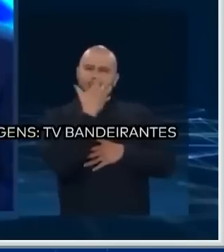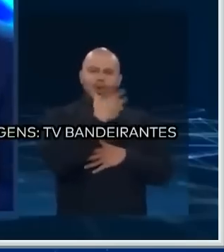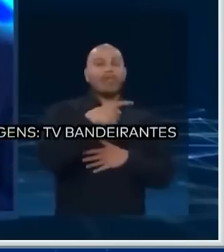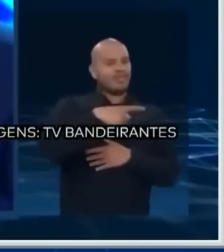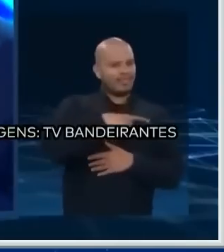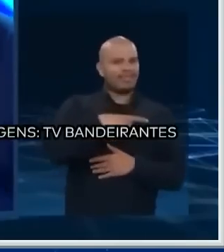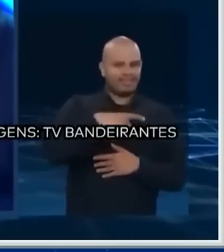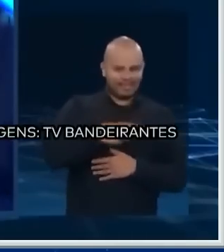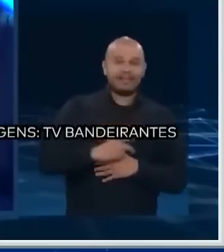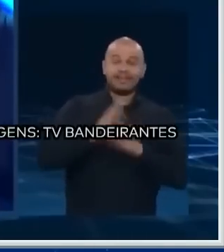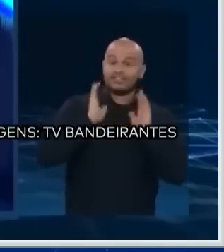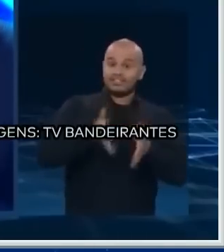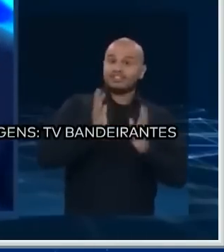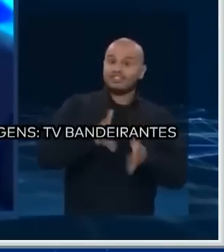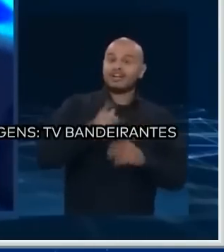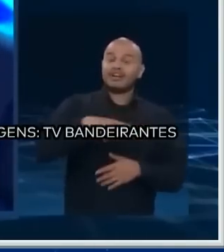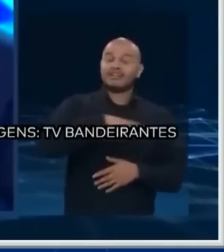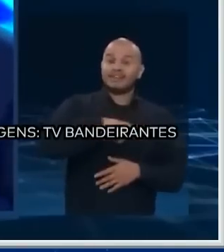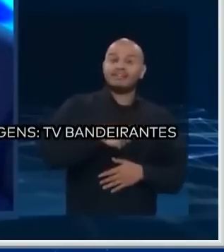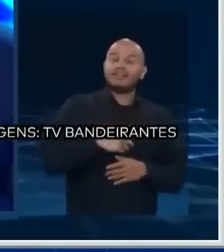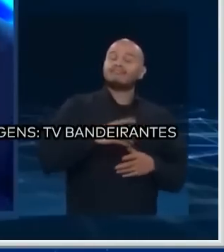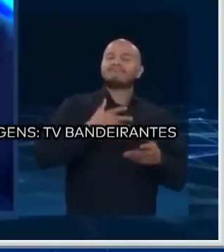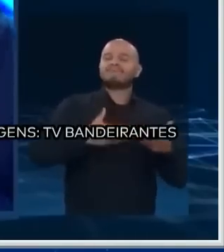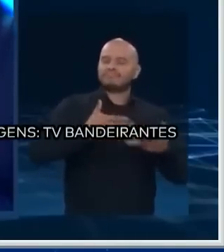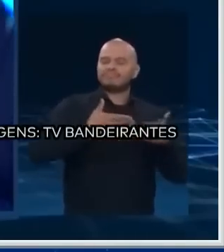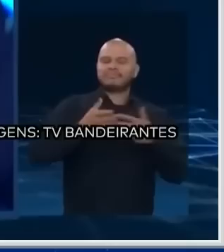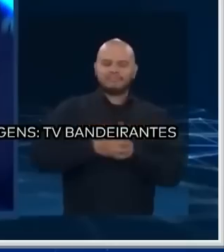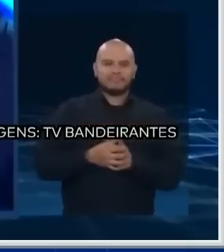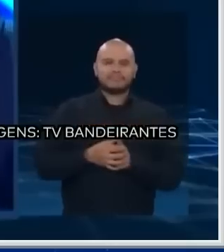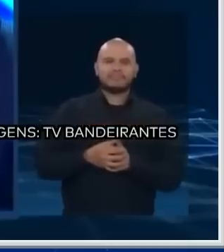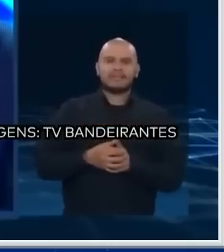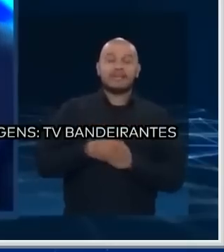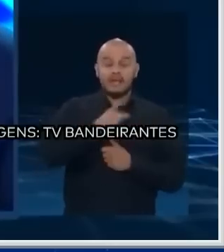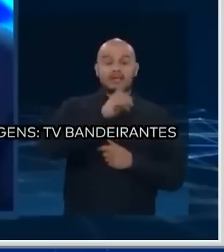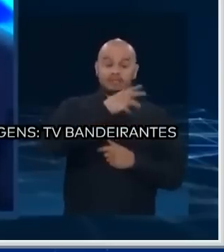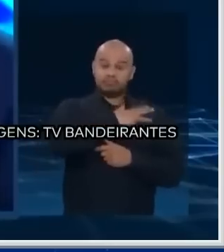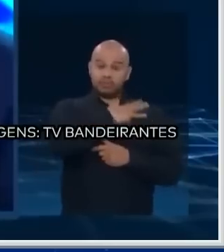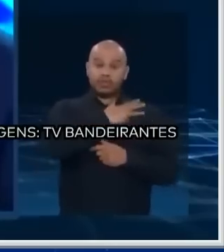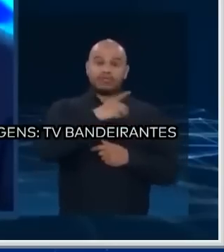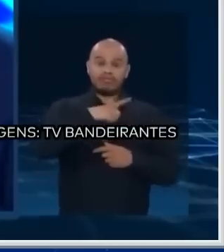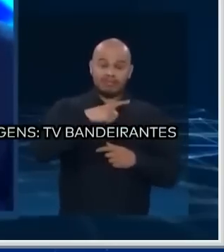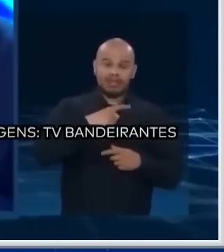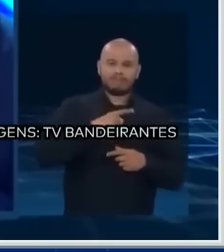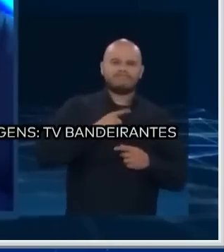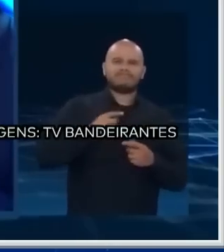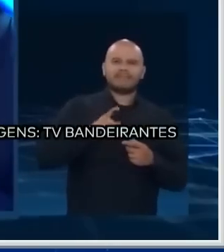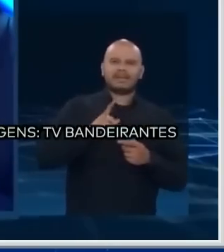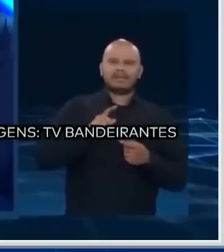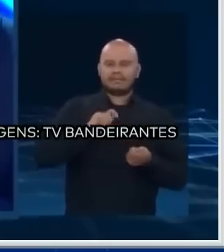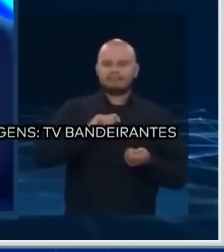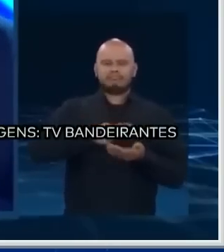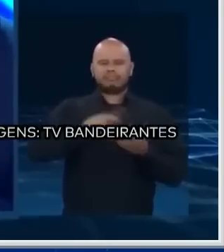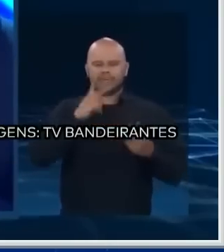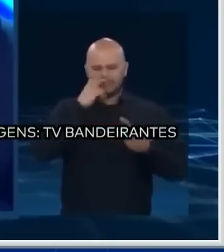conhecer e acompanhar os seus candidatos acho que tem tinha tudo para perder que era o presidente